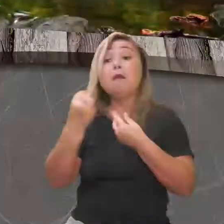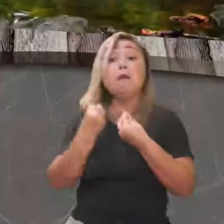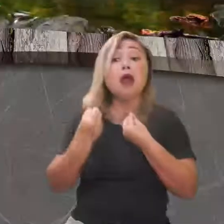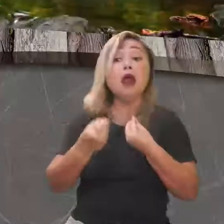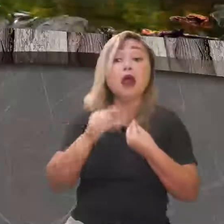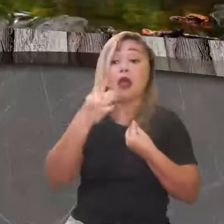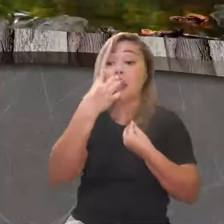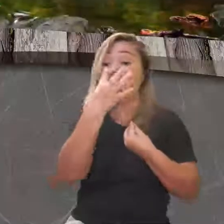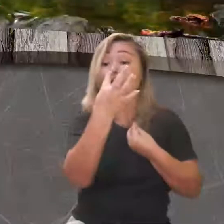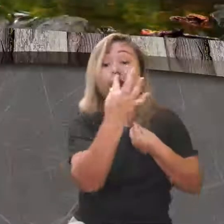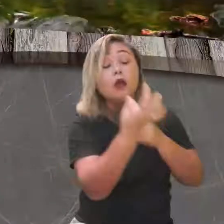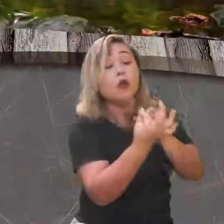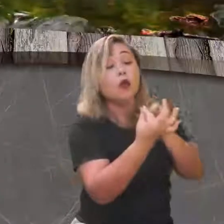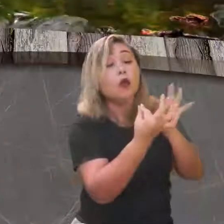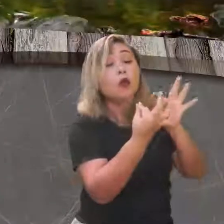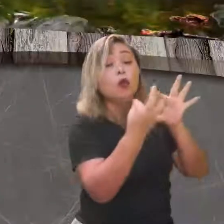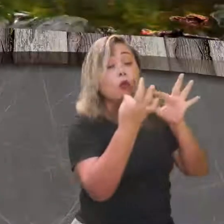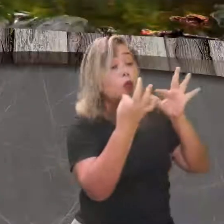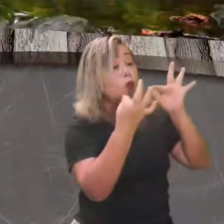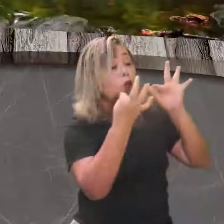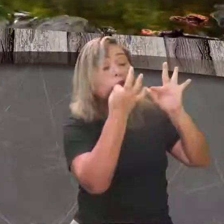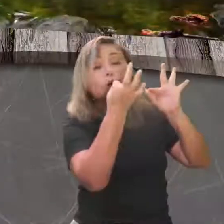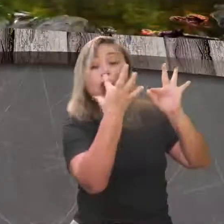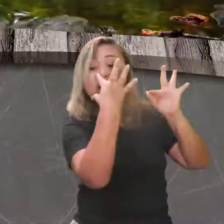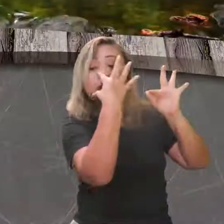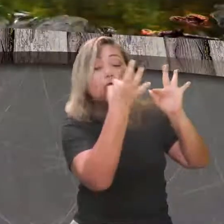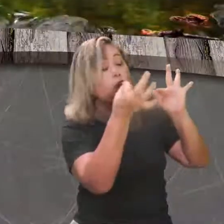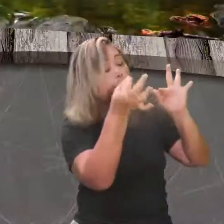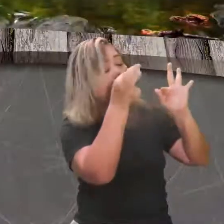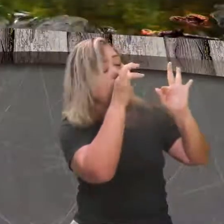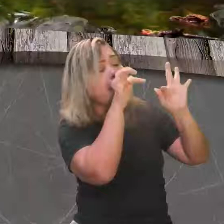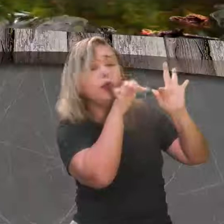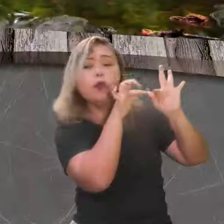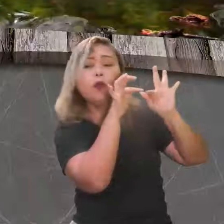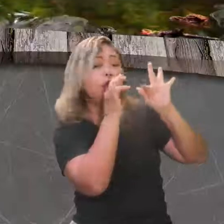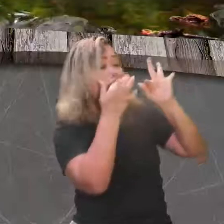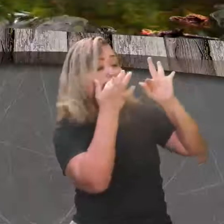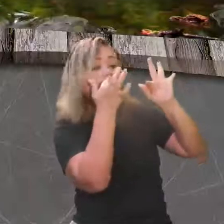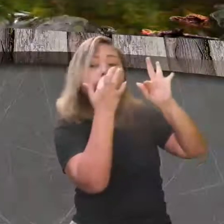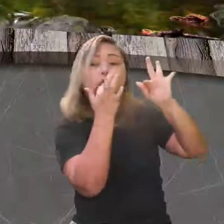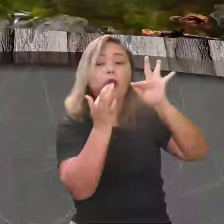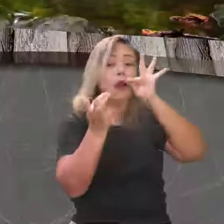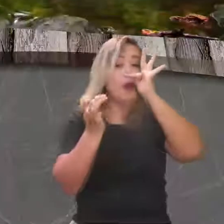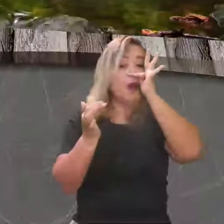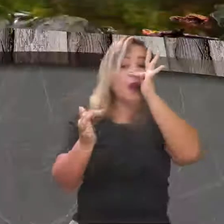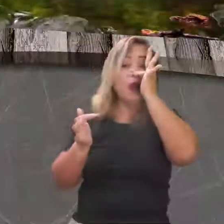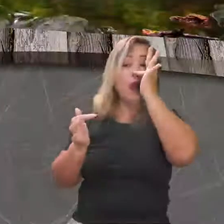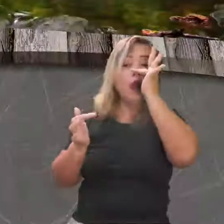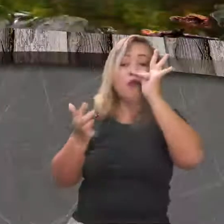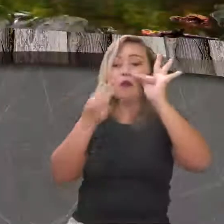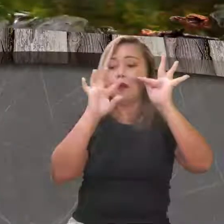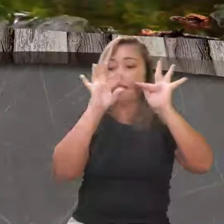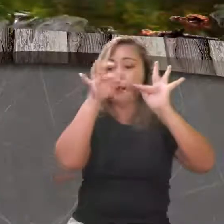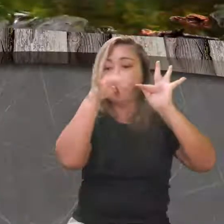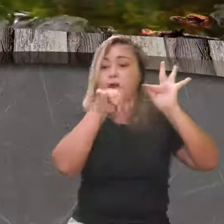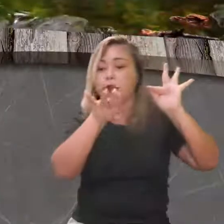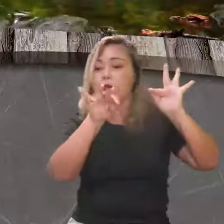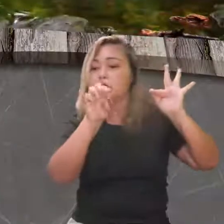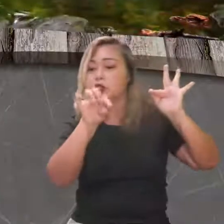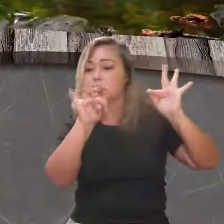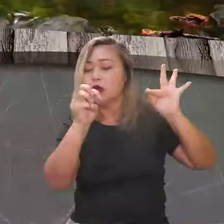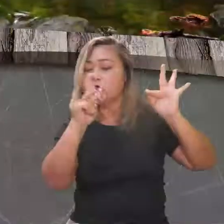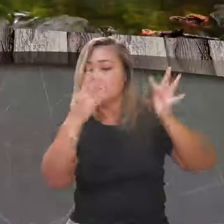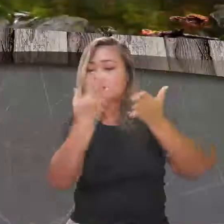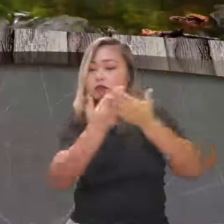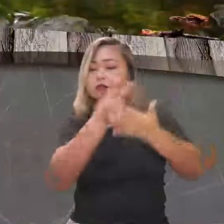aquilo, professora? Porque eles vão coletar o néctar lá dentro. Lembra do estigma, lá quando vocês estavam estudando